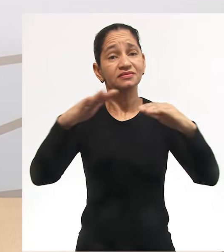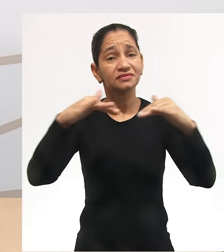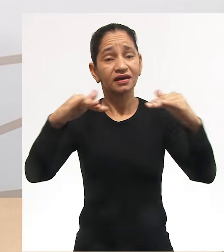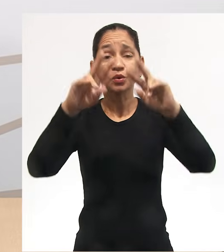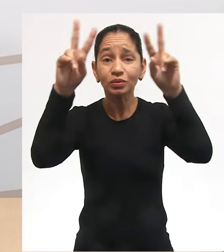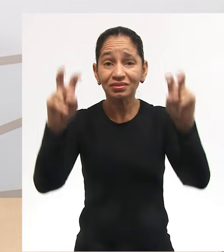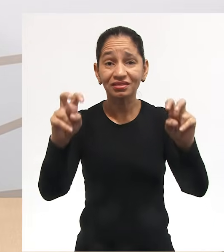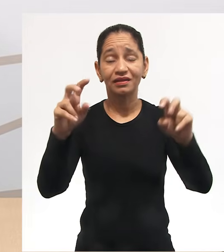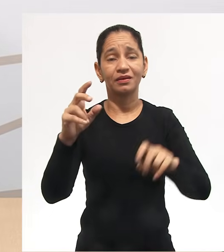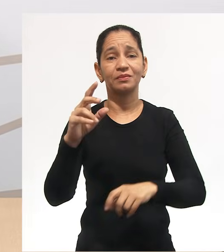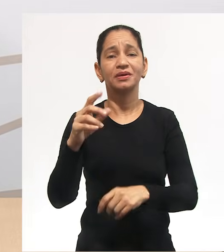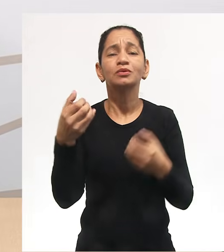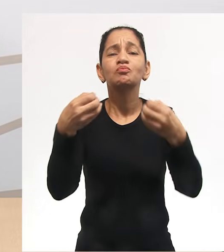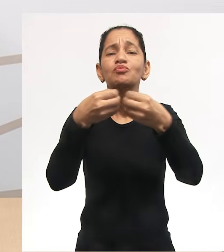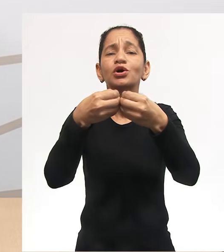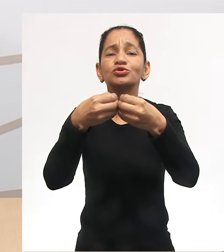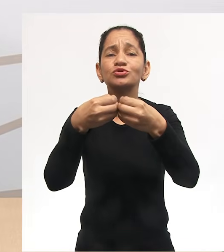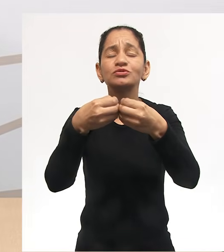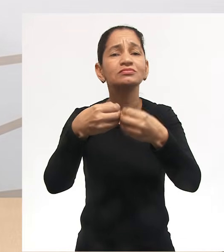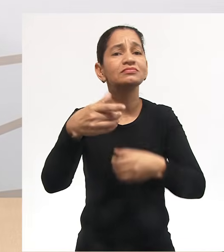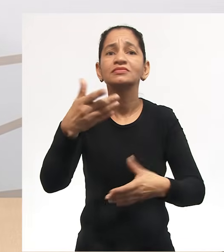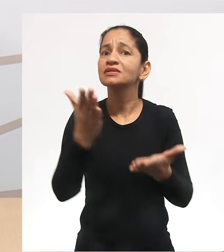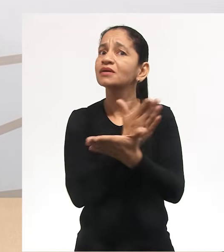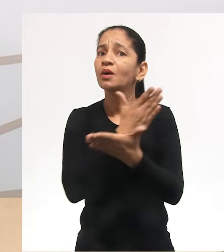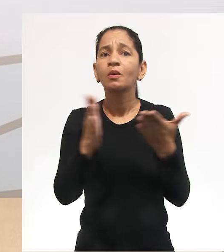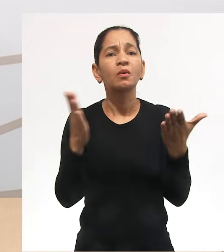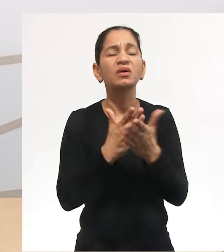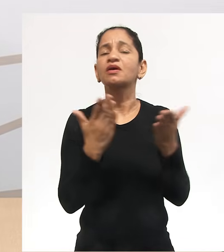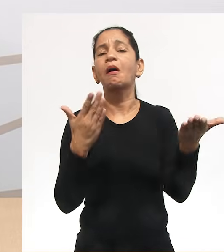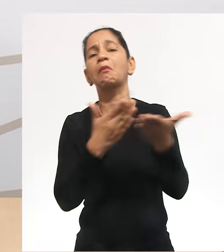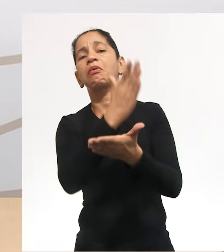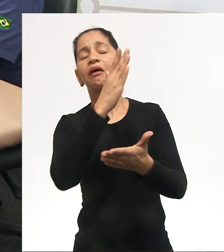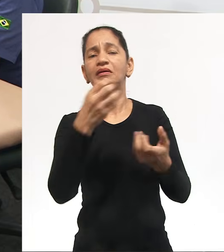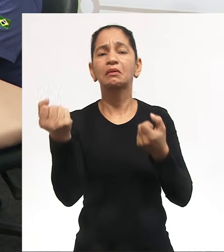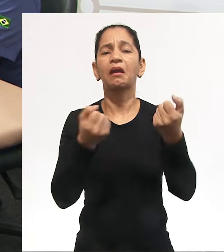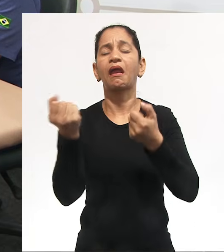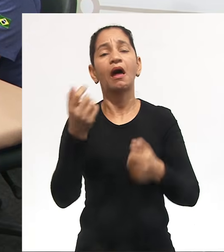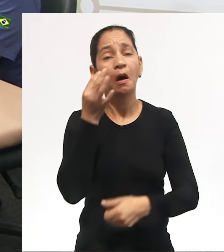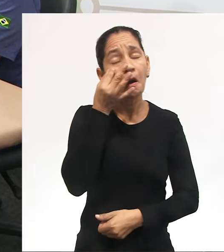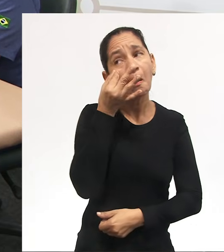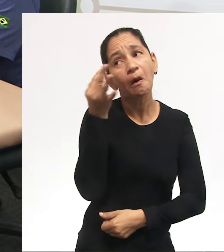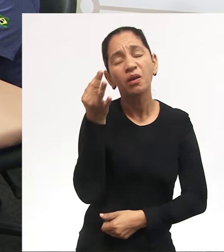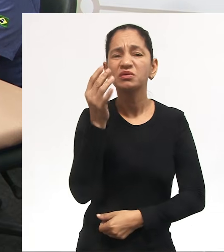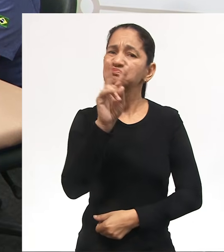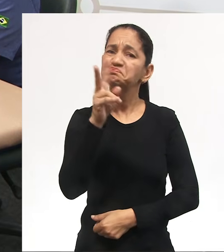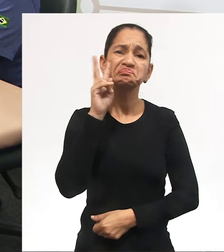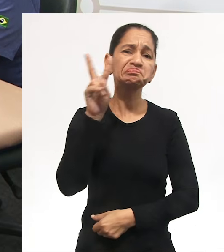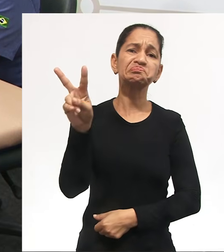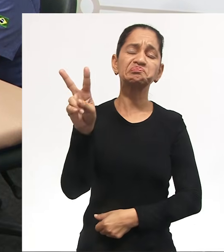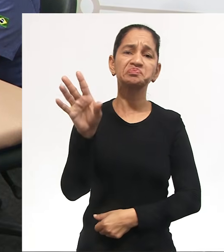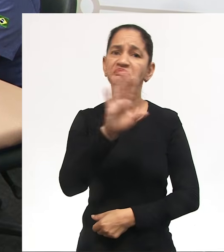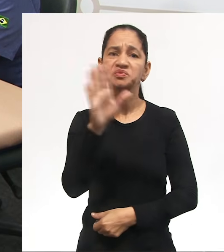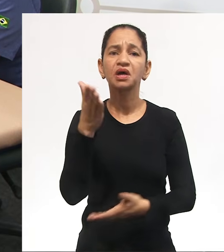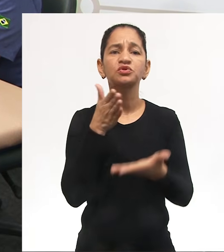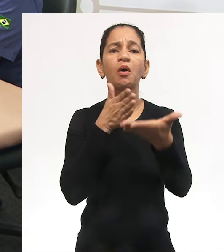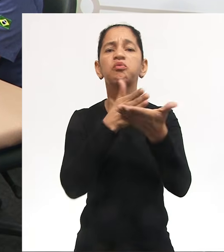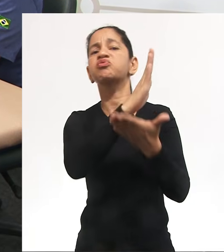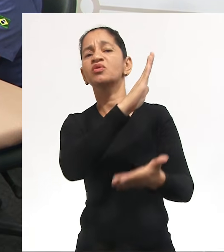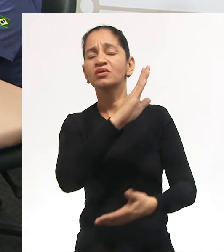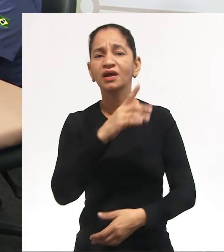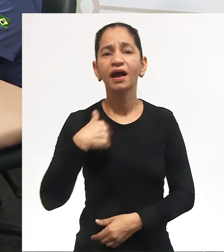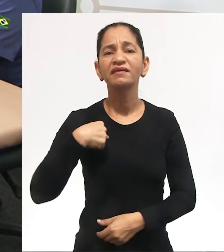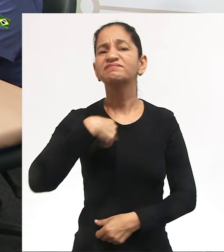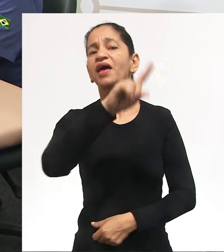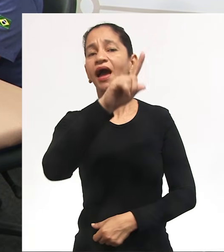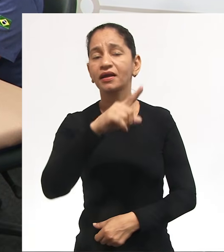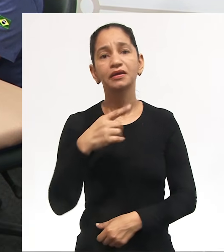cidade também, né, porque a gente está tão pertinho, mas tem gente que não conhece Itapuã, só passa. Sim, literalmente, só Liter-